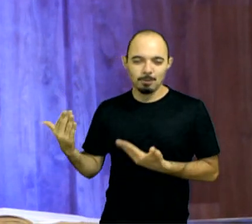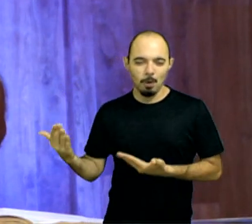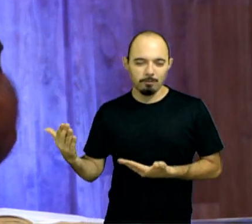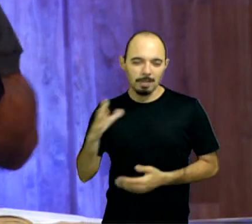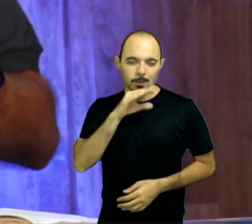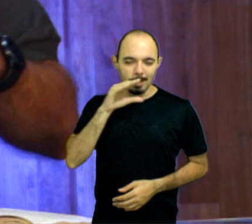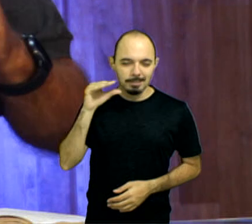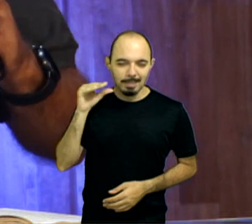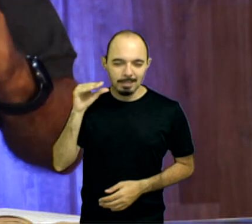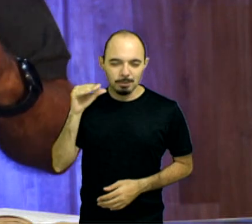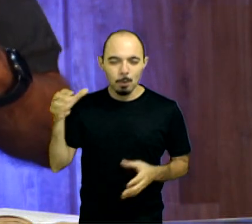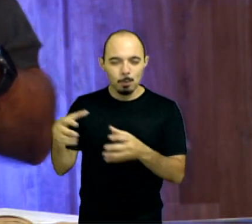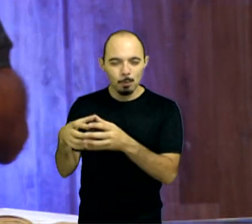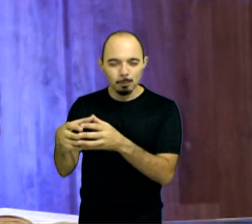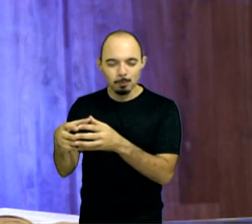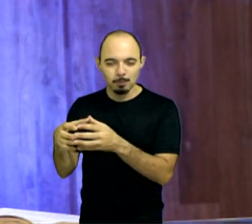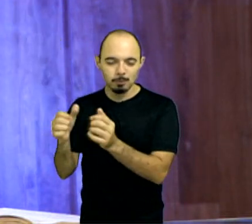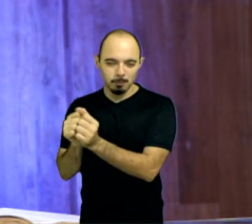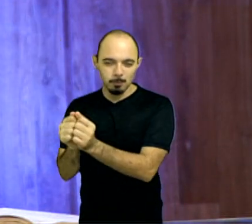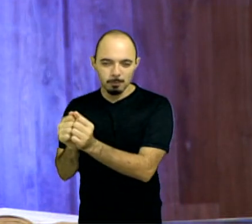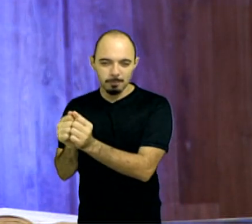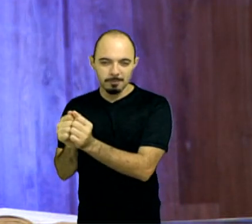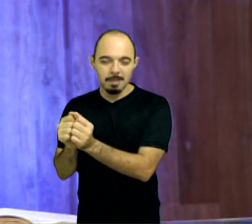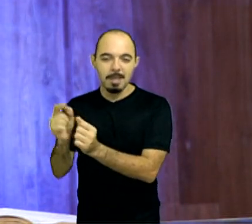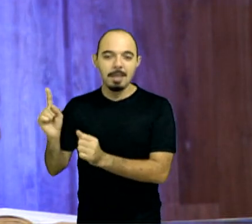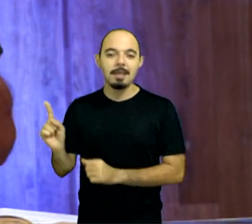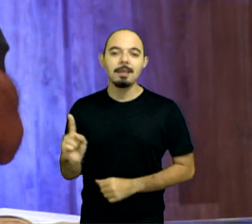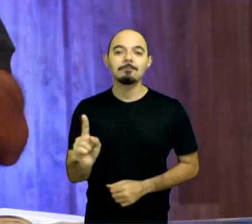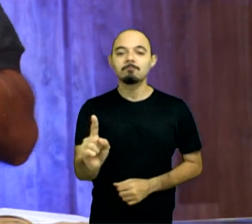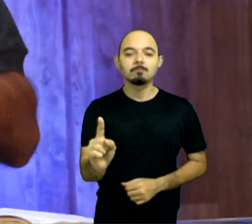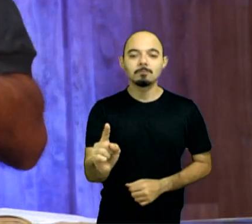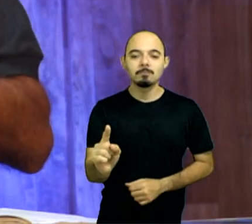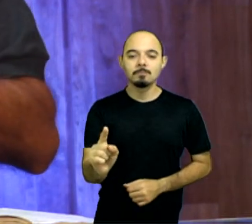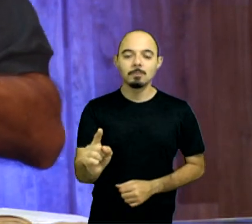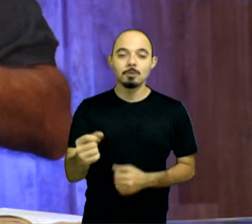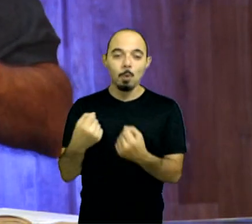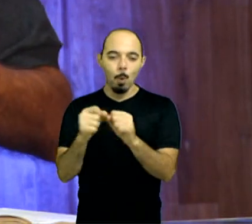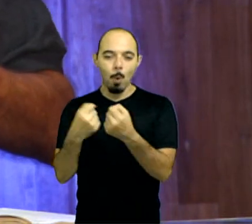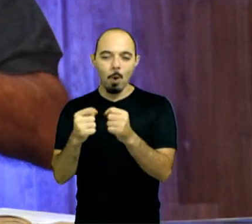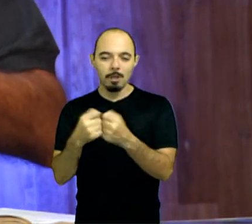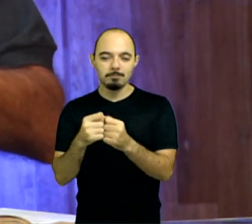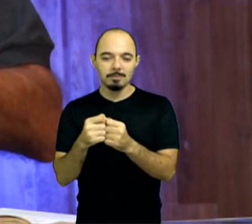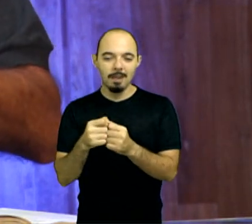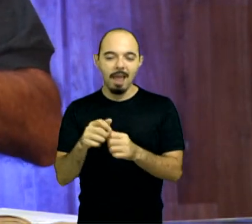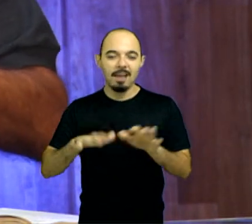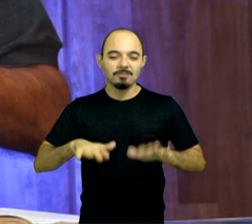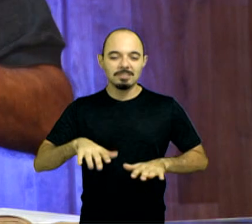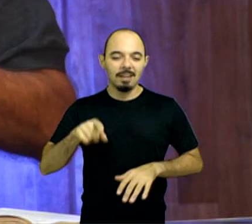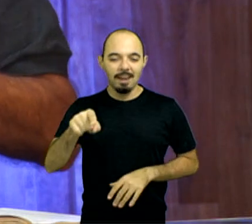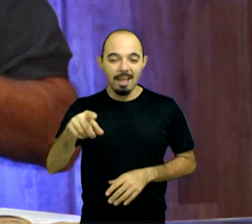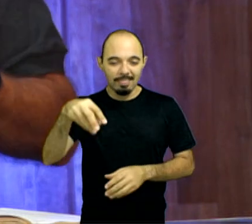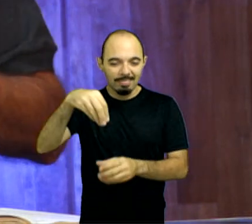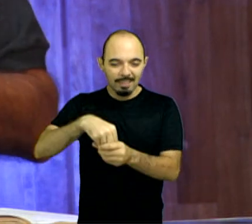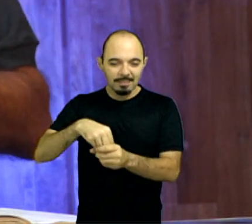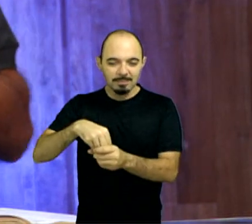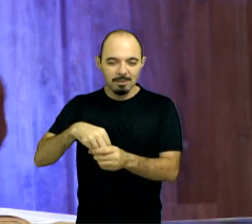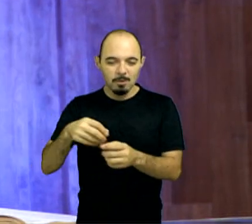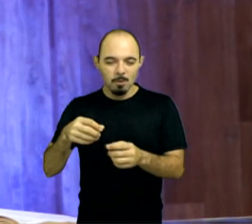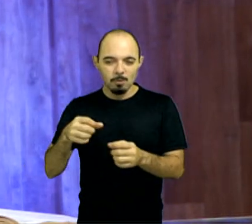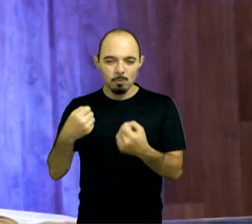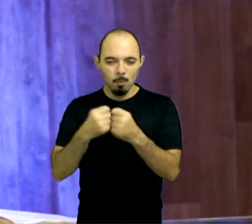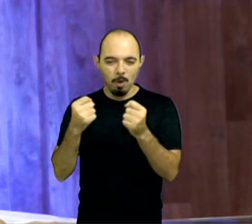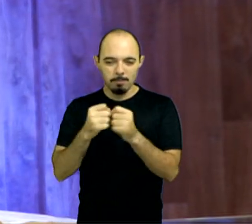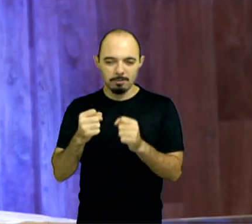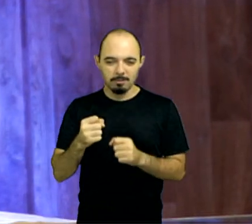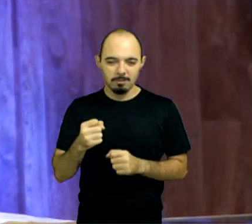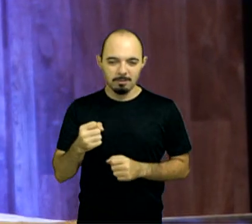E às vezes a gente estava no ônibus lá, e de repente um dava um tapa na cabeça do outro, assim, na testa, pum! E quando a